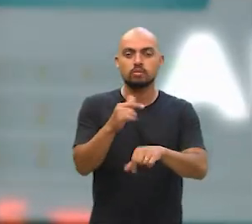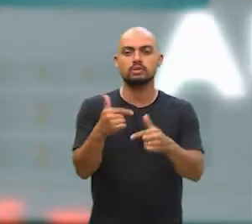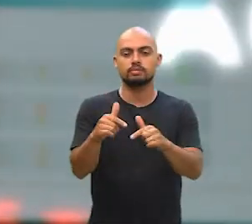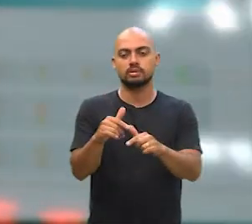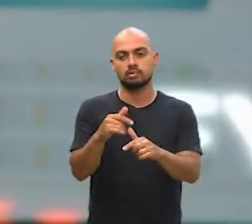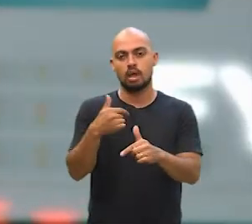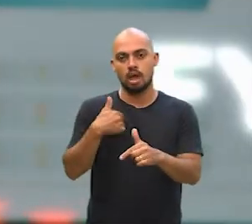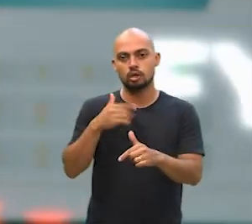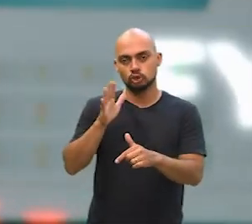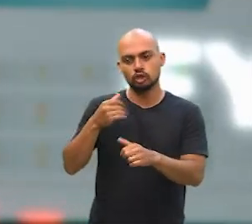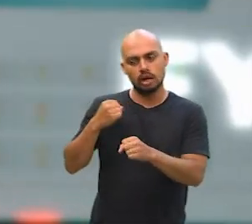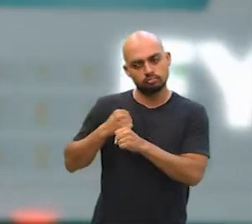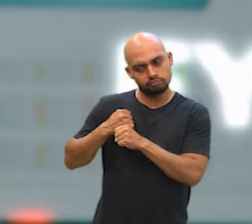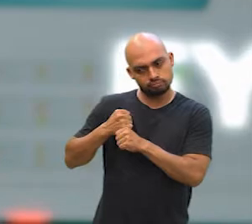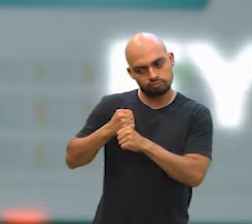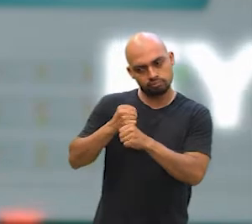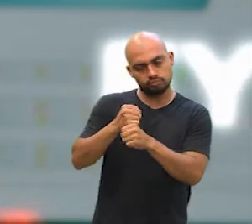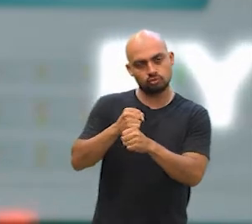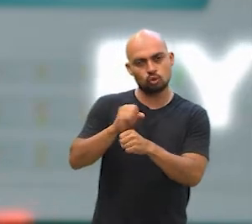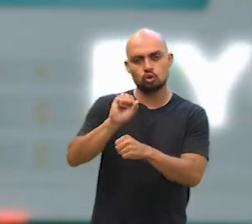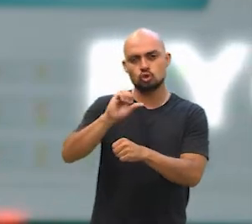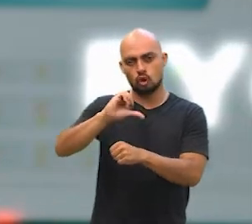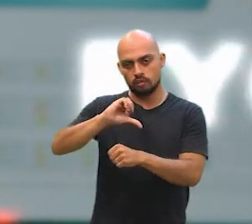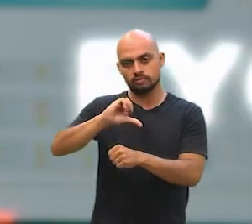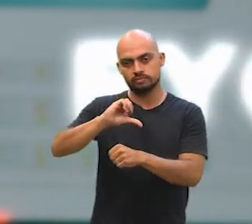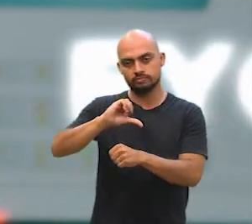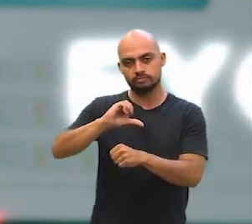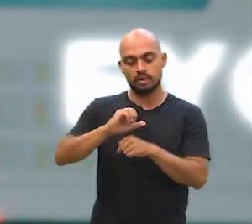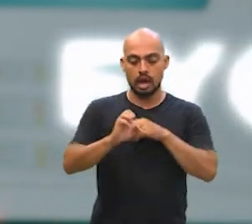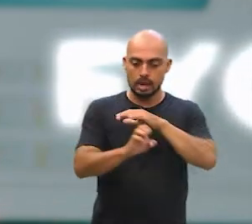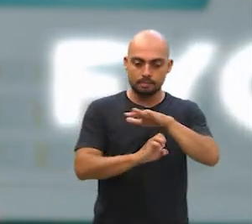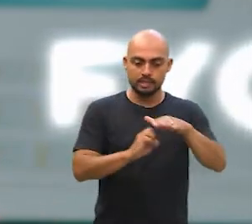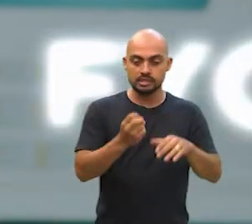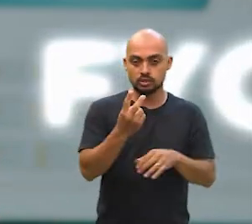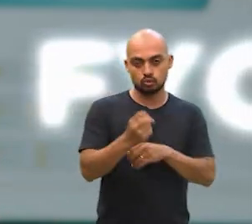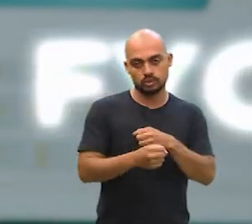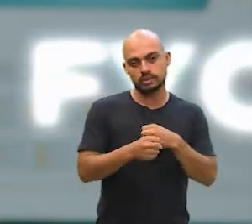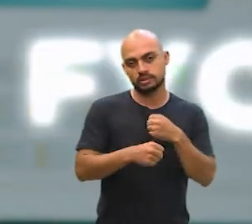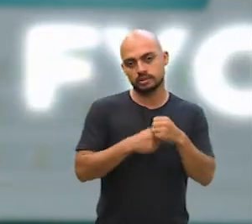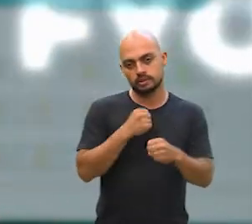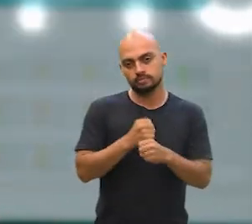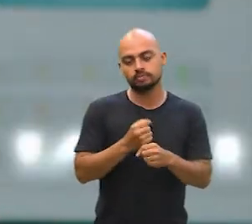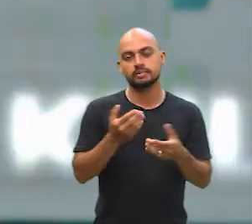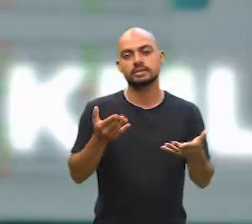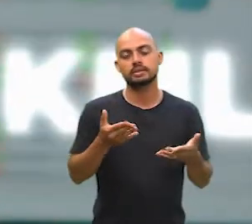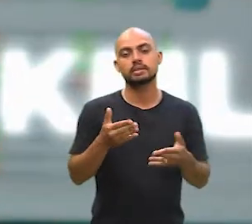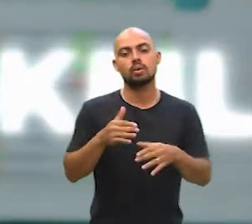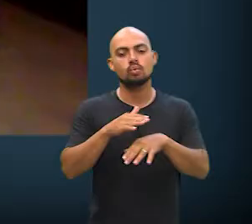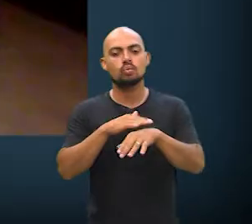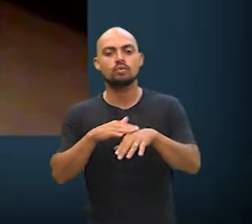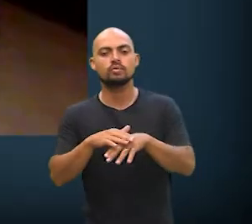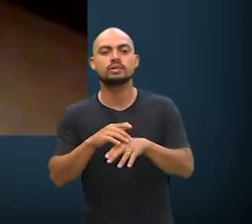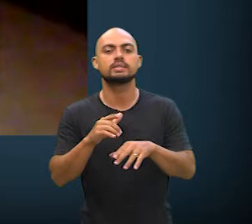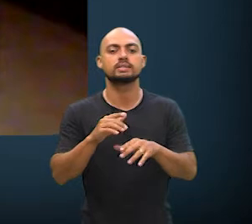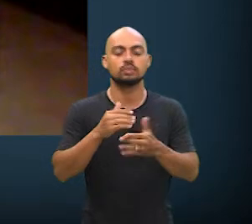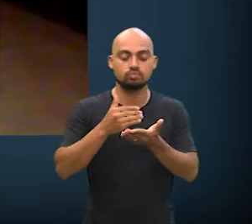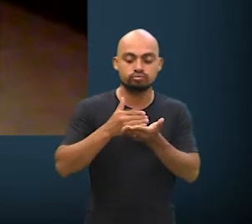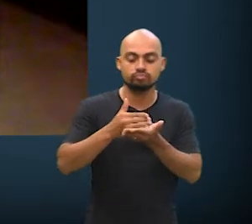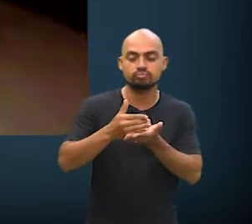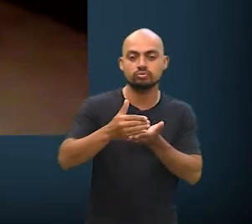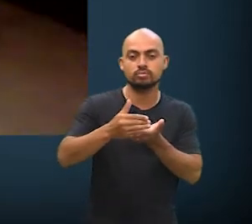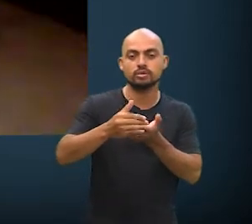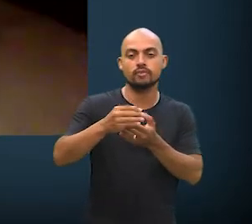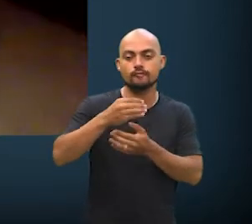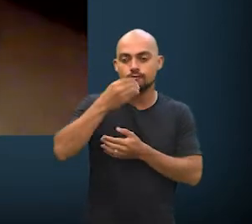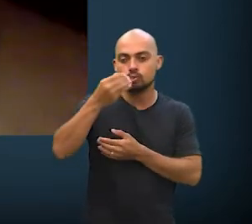9 anos de mercado, né? GoCap há 2 anos. Então, a gente tem um trabalho aí, e a gente começa a colher frutos. E quando a gente colheu todos esses